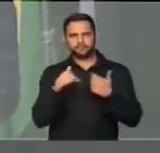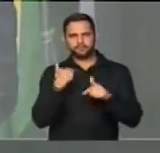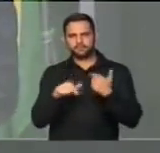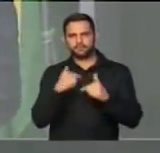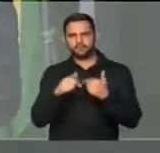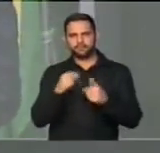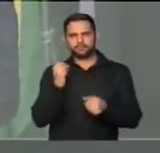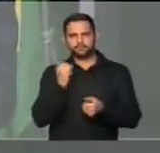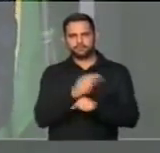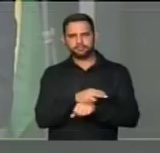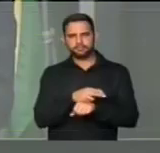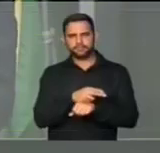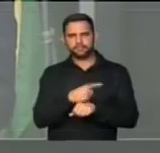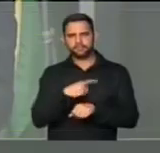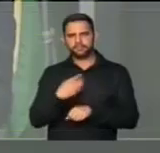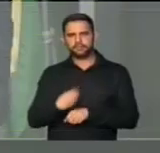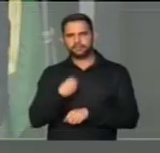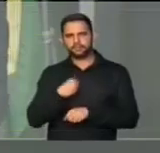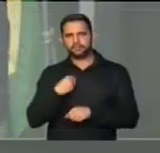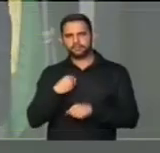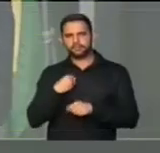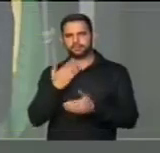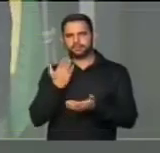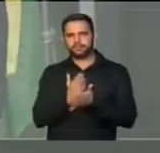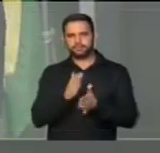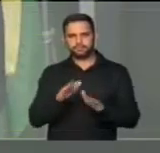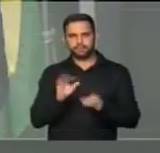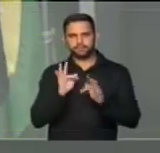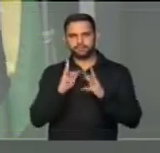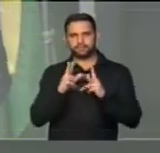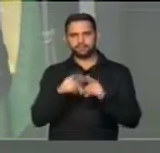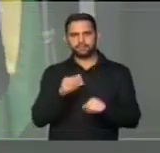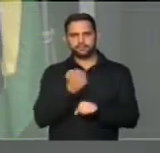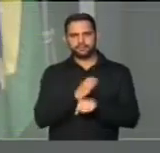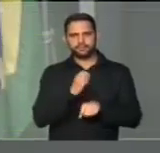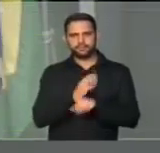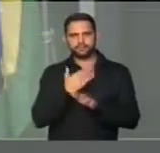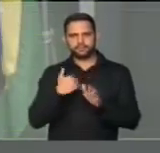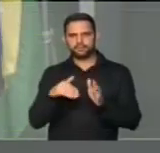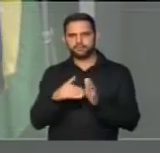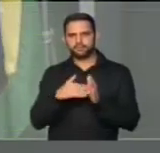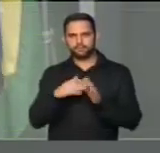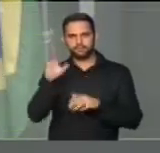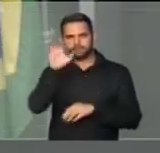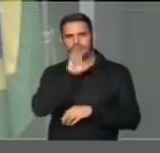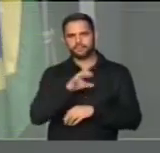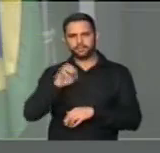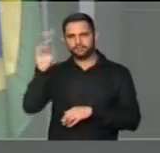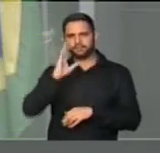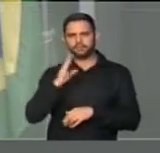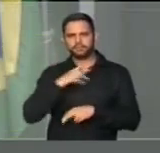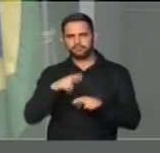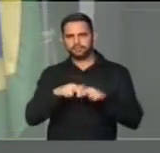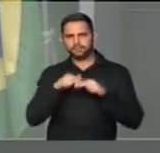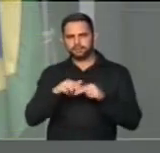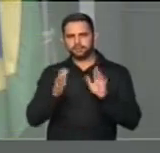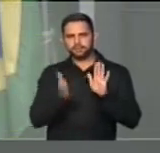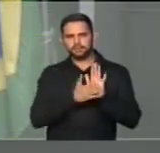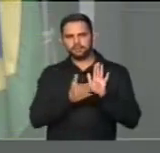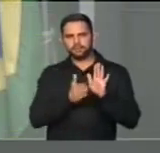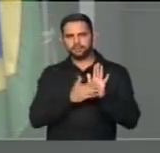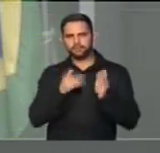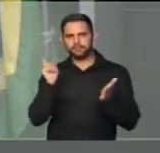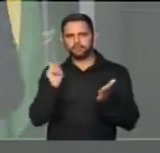trabalhador e os empregos estão sendo ceifados em todo o estado, em todas as partes do país. Portanto, aqui